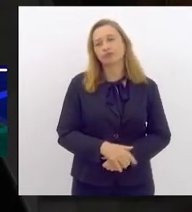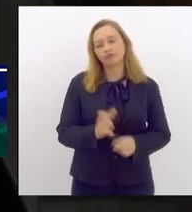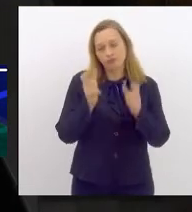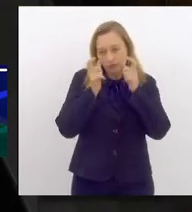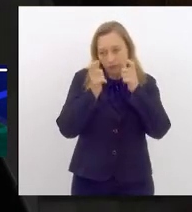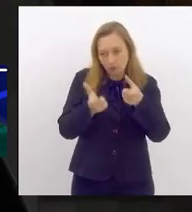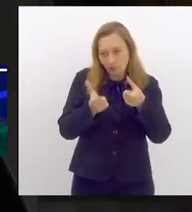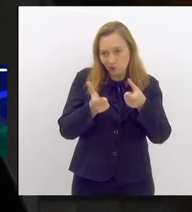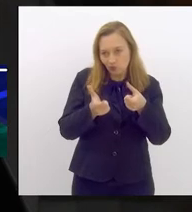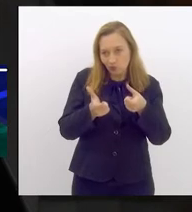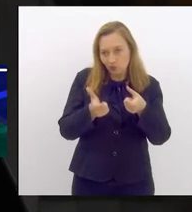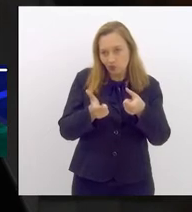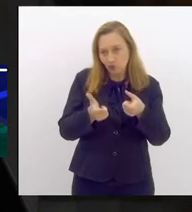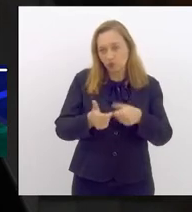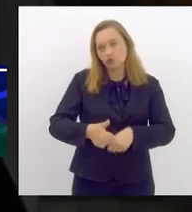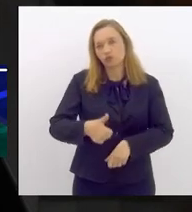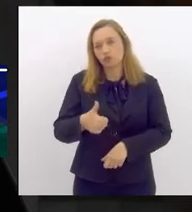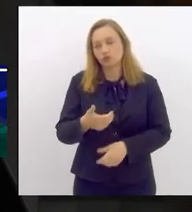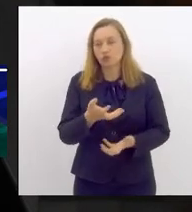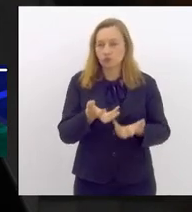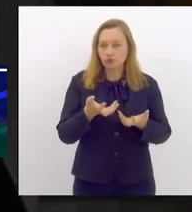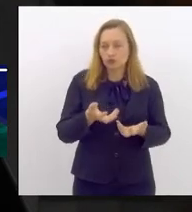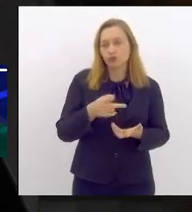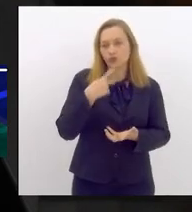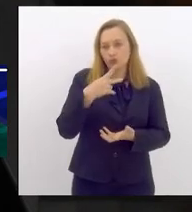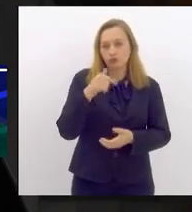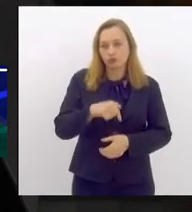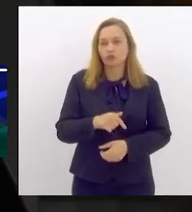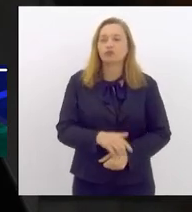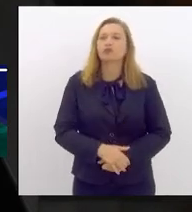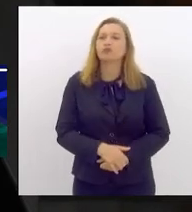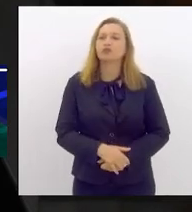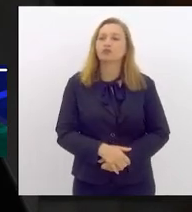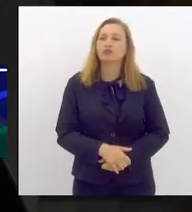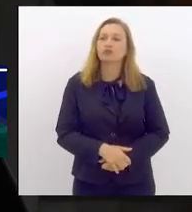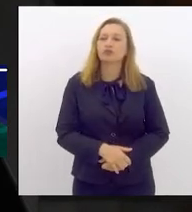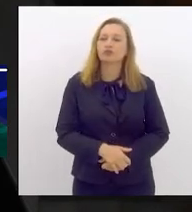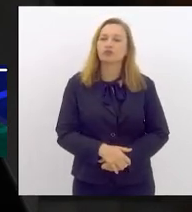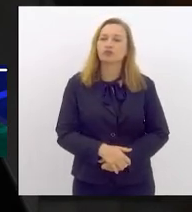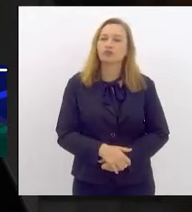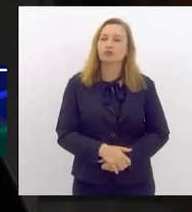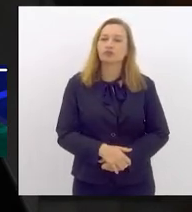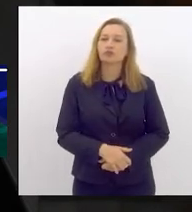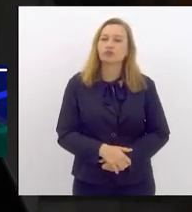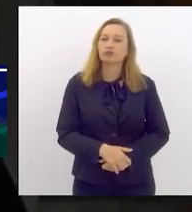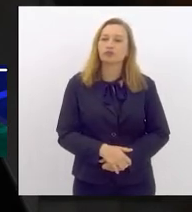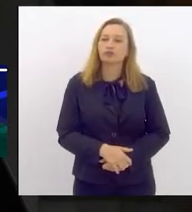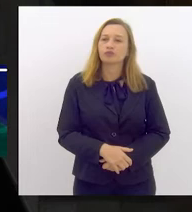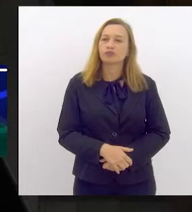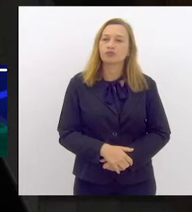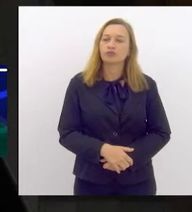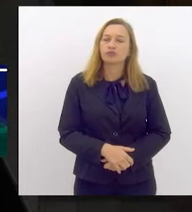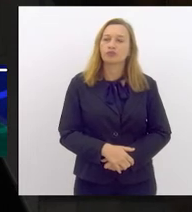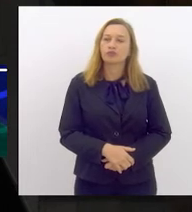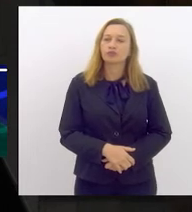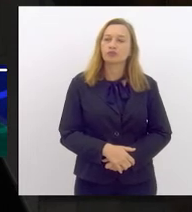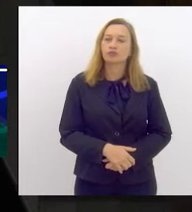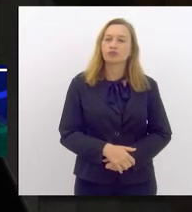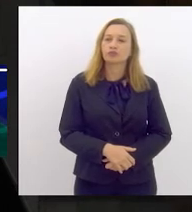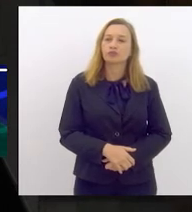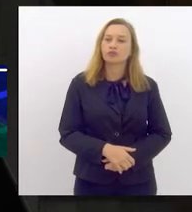chama atenção e ao primeiro aspecto eu quero aqui ressaltar Como é que esta é uma